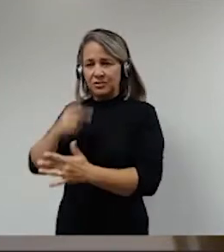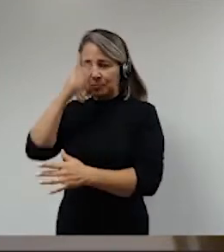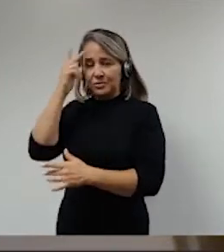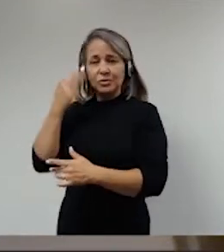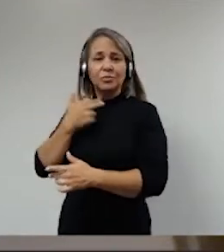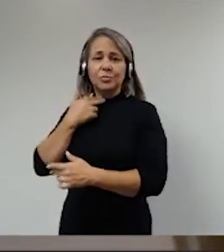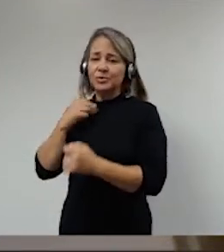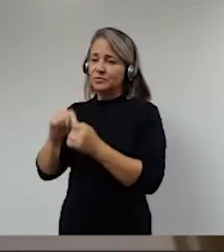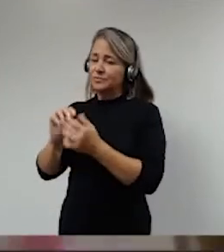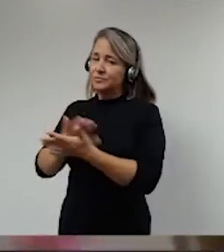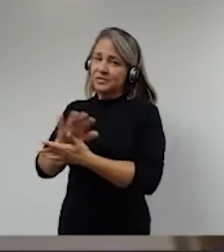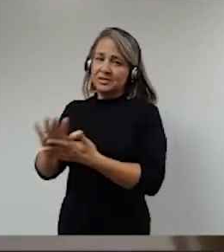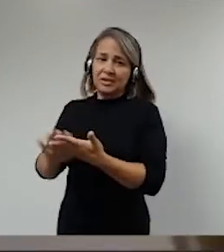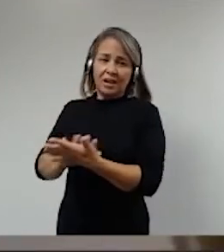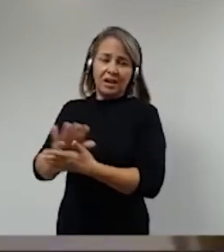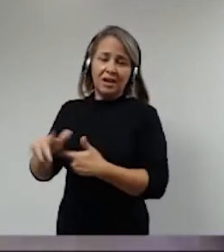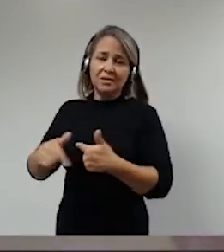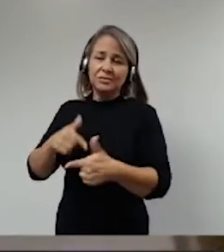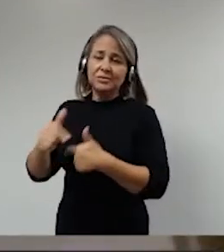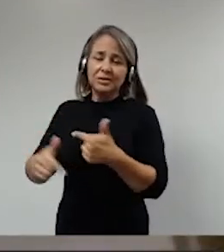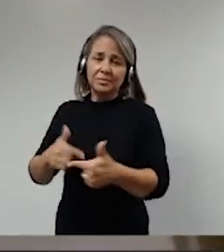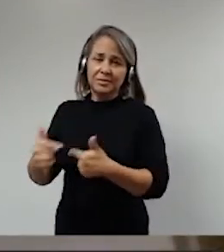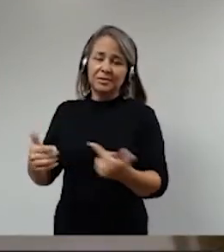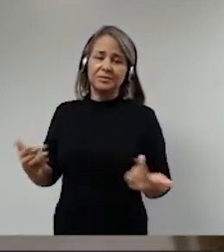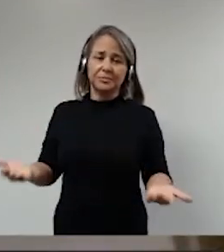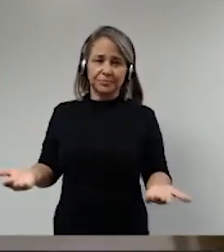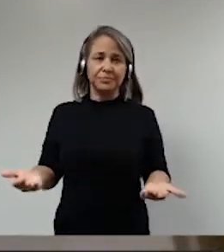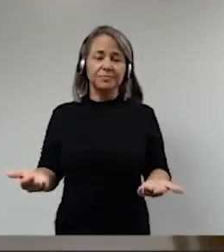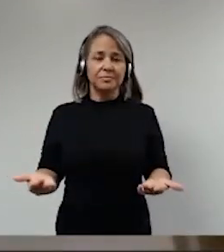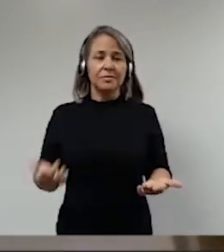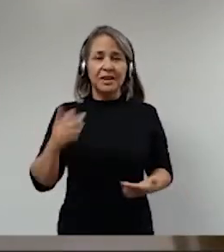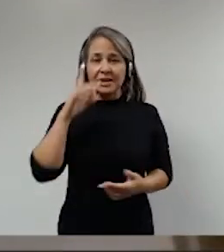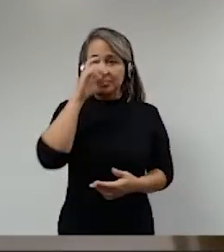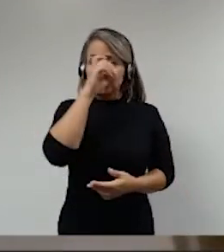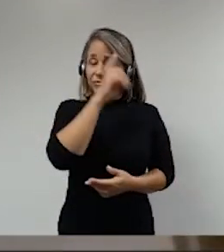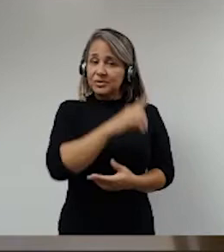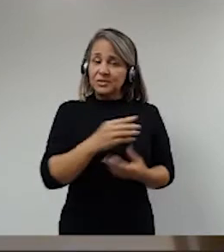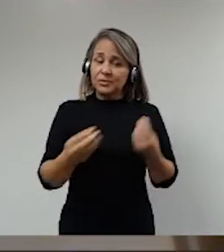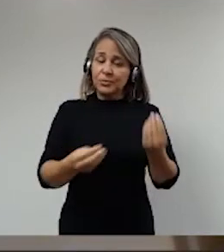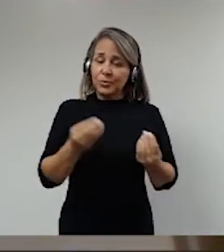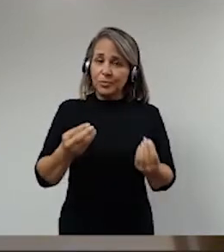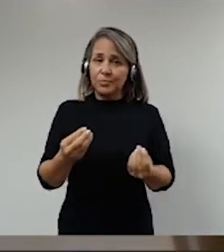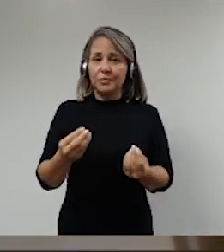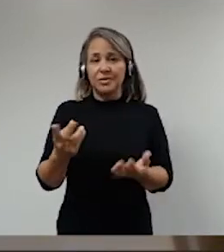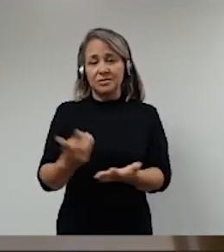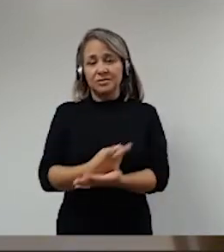podem realizar suas atividades, então é inexorável que esse impacto seja